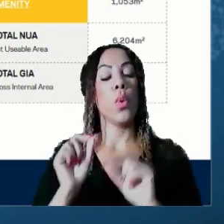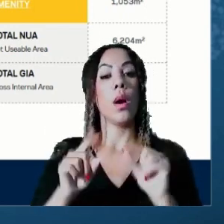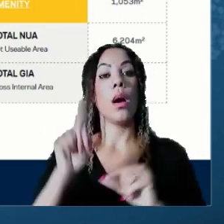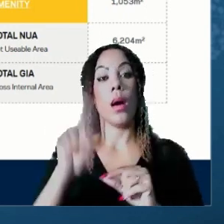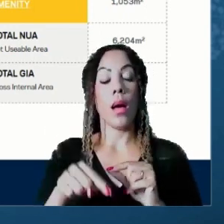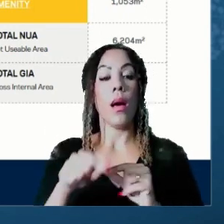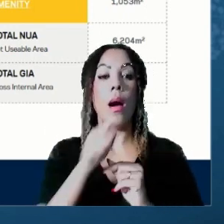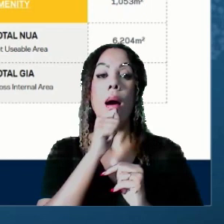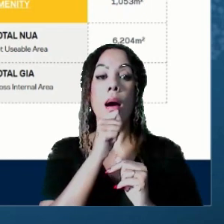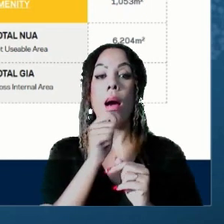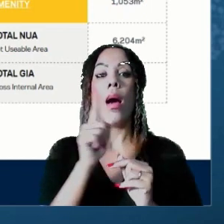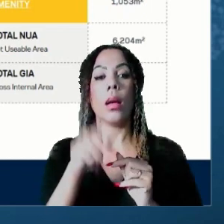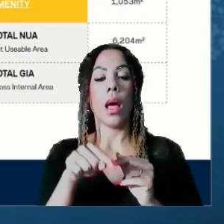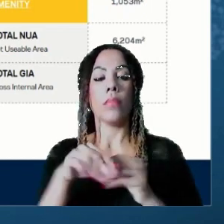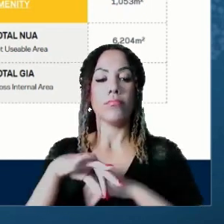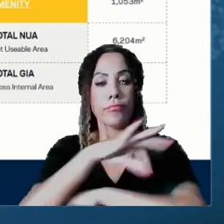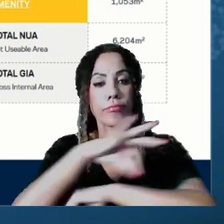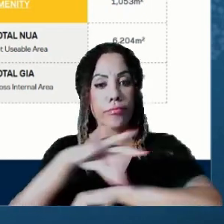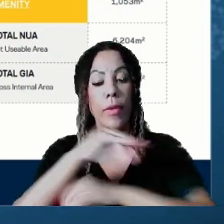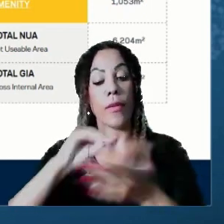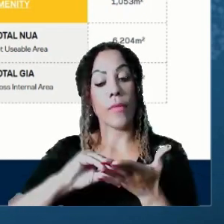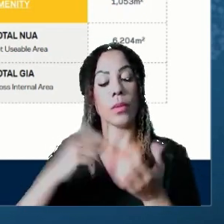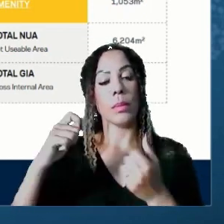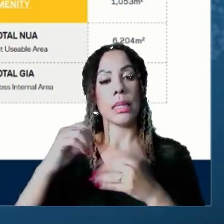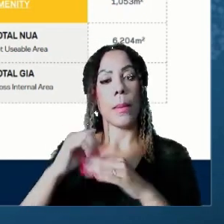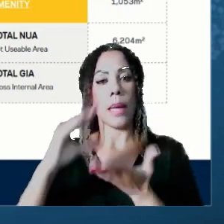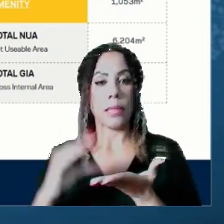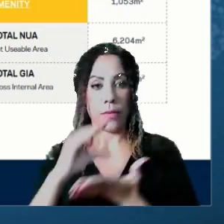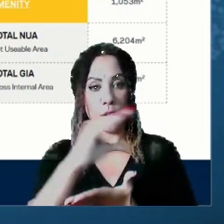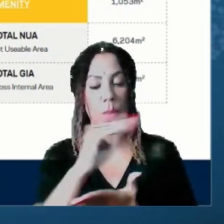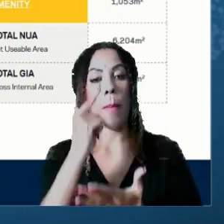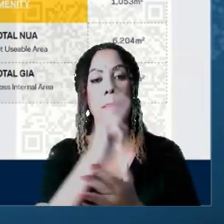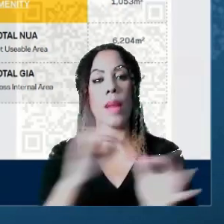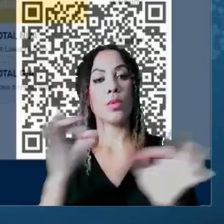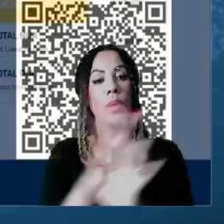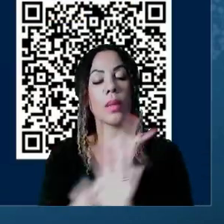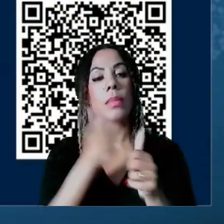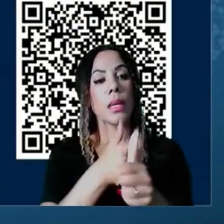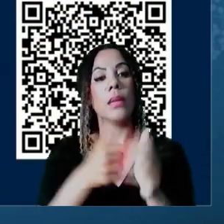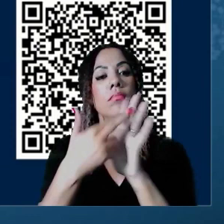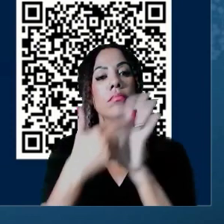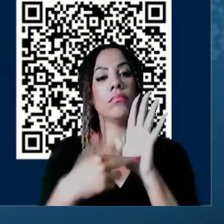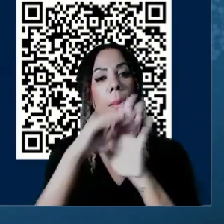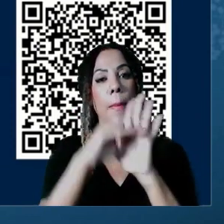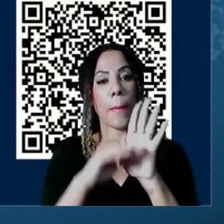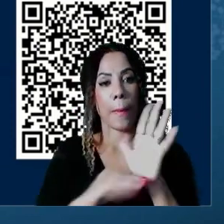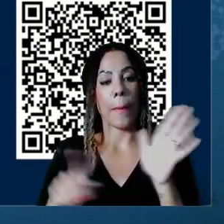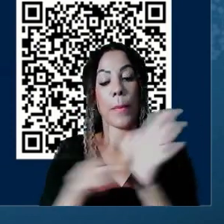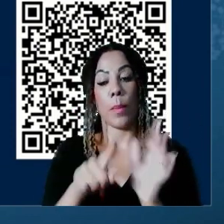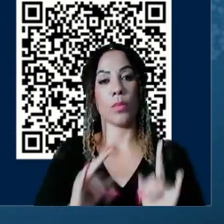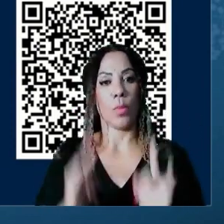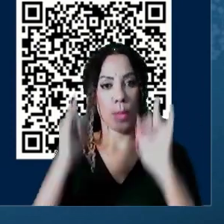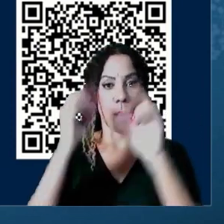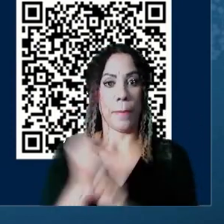ainda uma maquete, precisamos de mais investimentos para terminar os requisitos desse edifício, desse prédio,